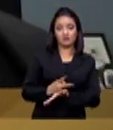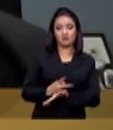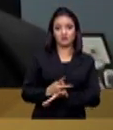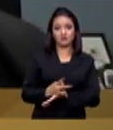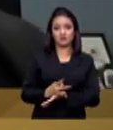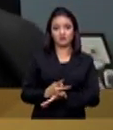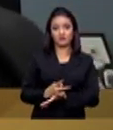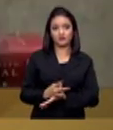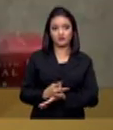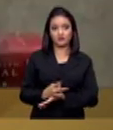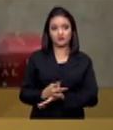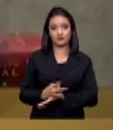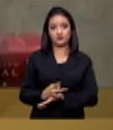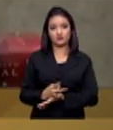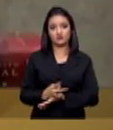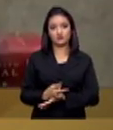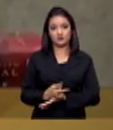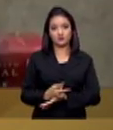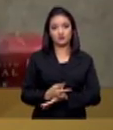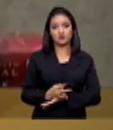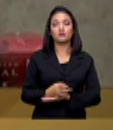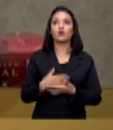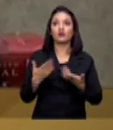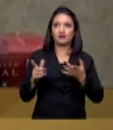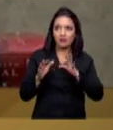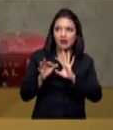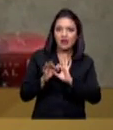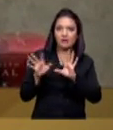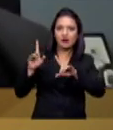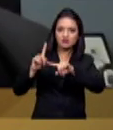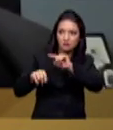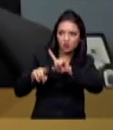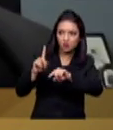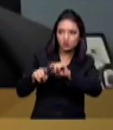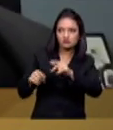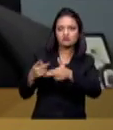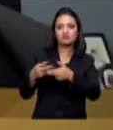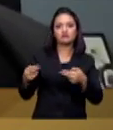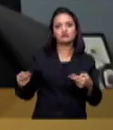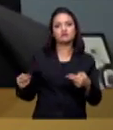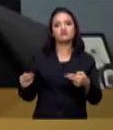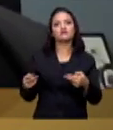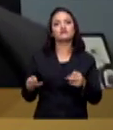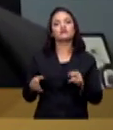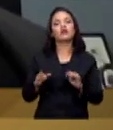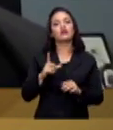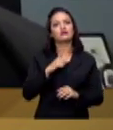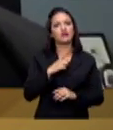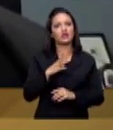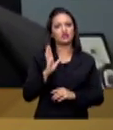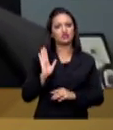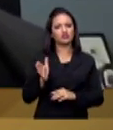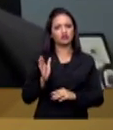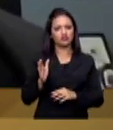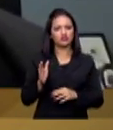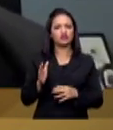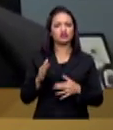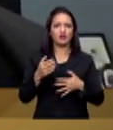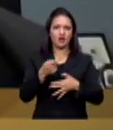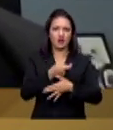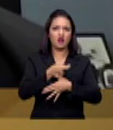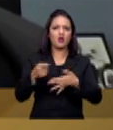a liberação de mercadorias, já se tem pelo menos uma jurisprudência no